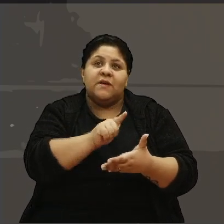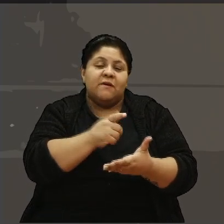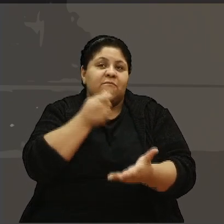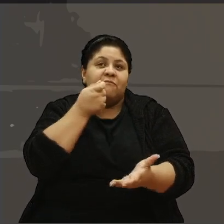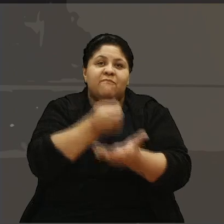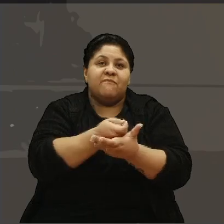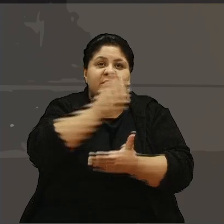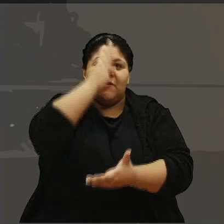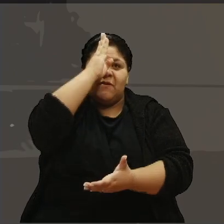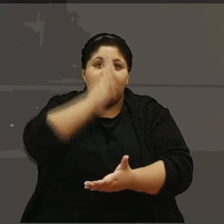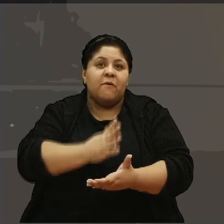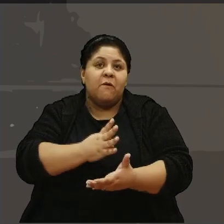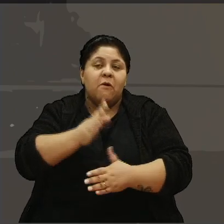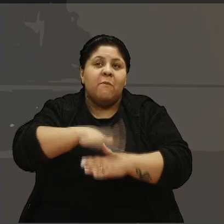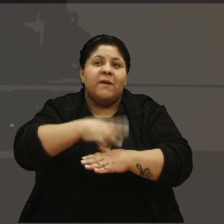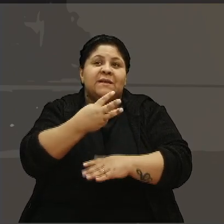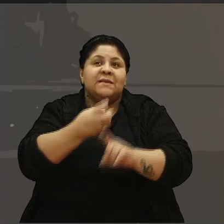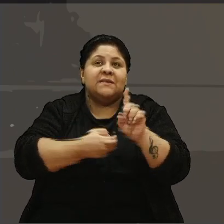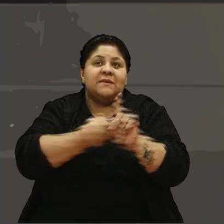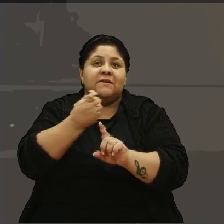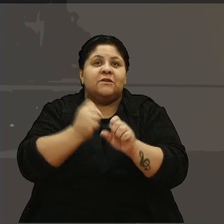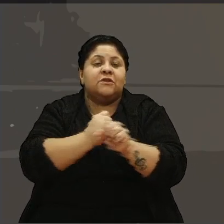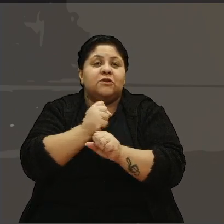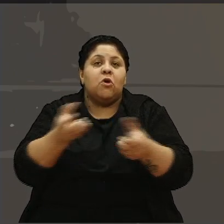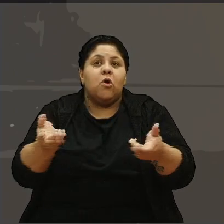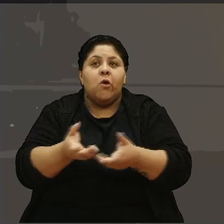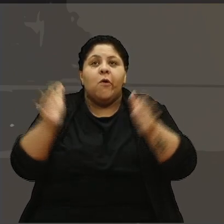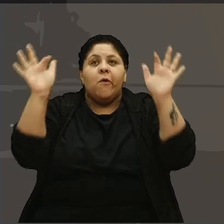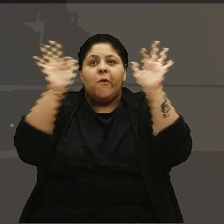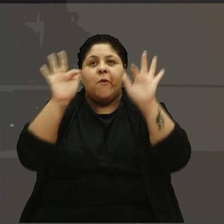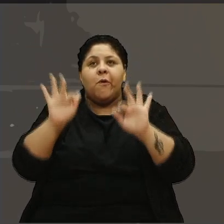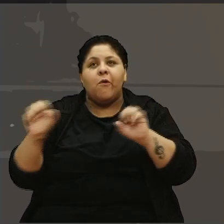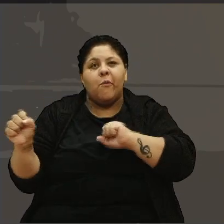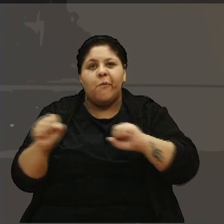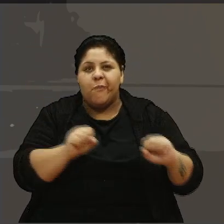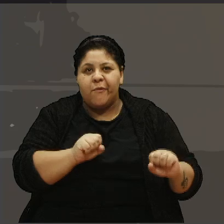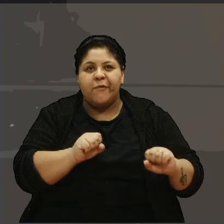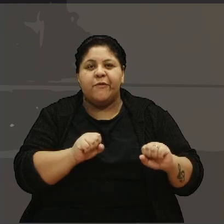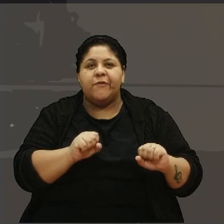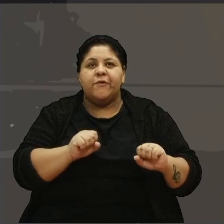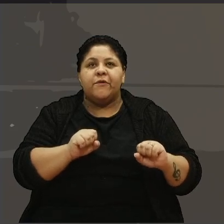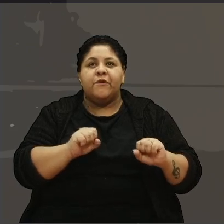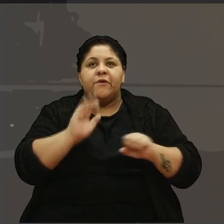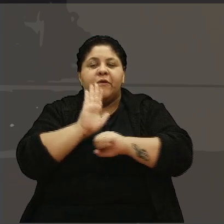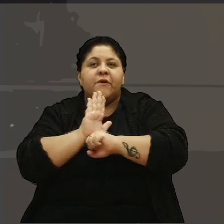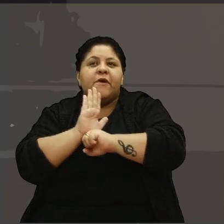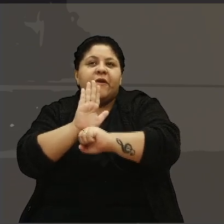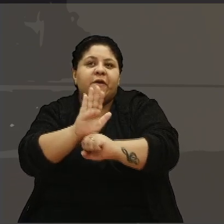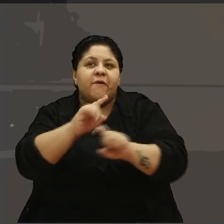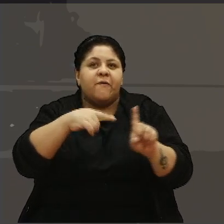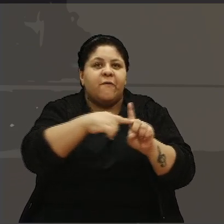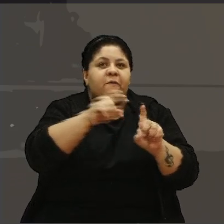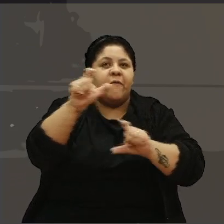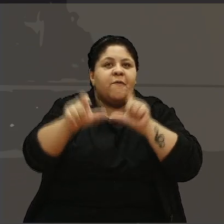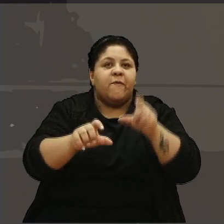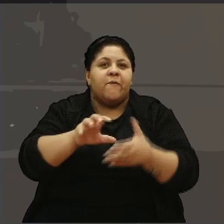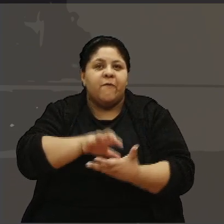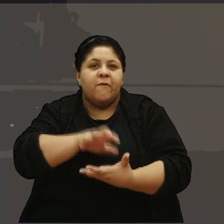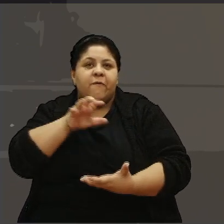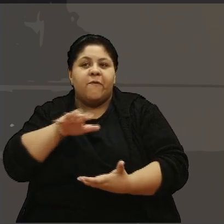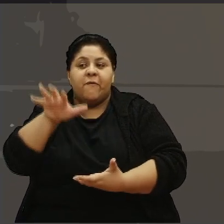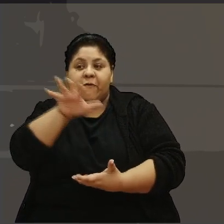mais 3 meses do ano. Estamos felizes em poder impactar positivamente pessoas idosas do contexto